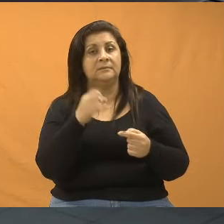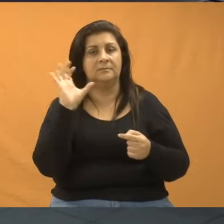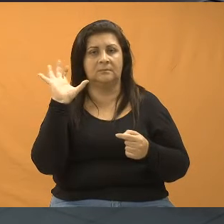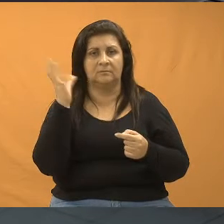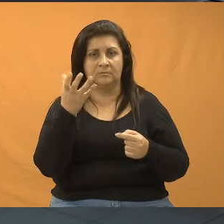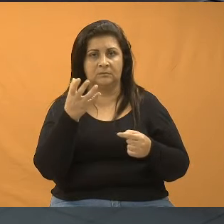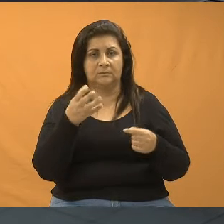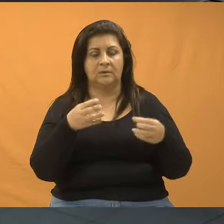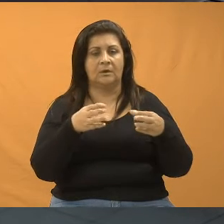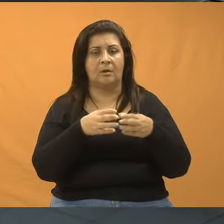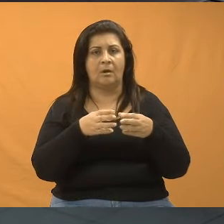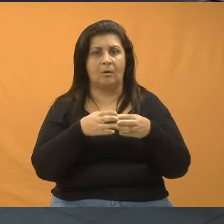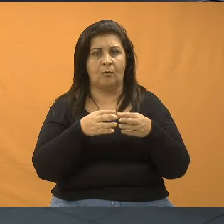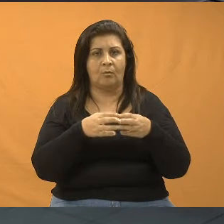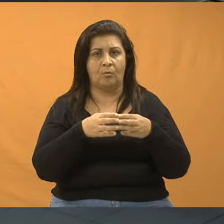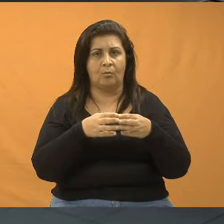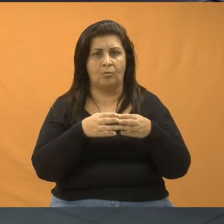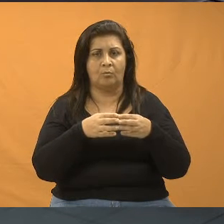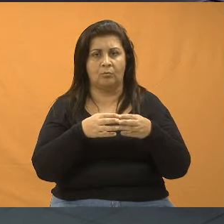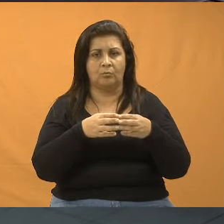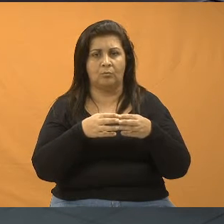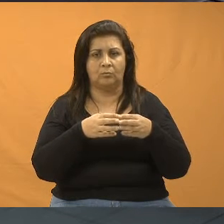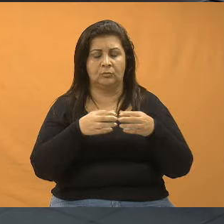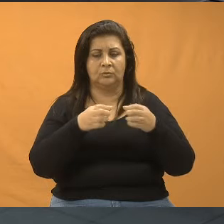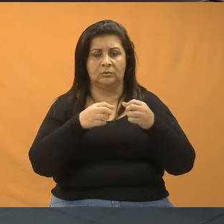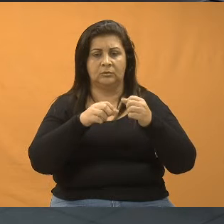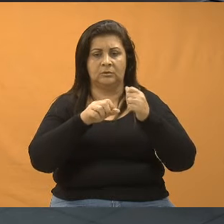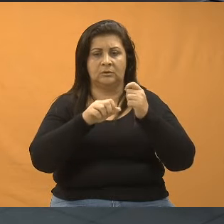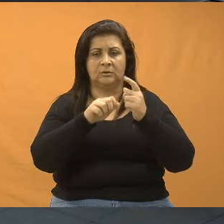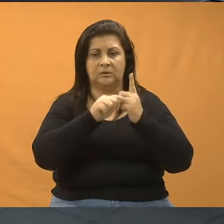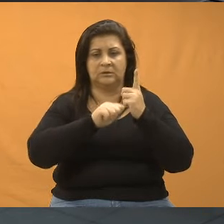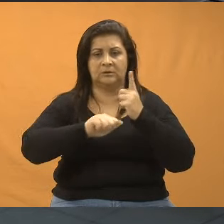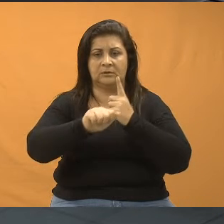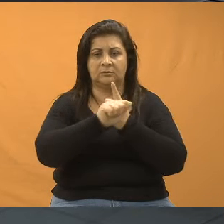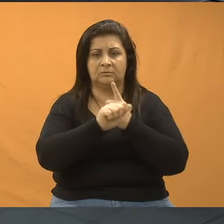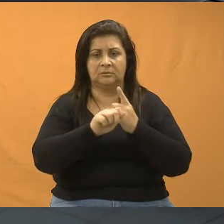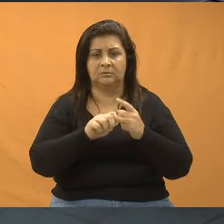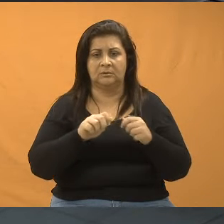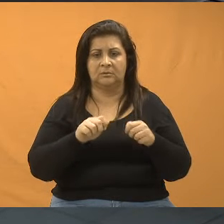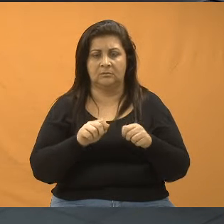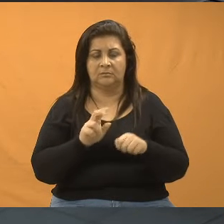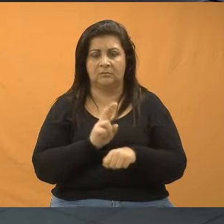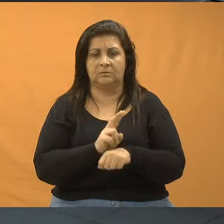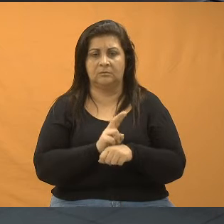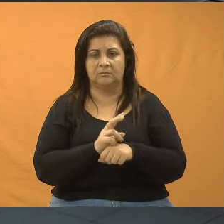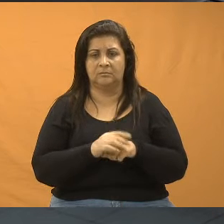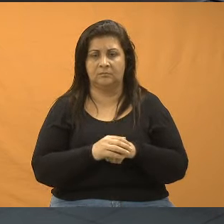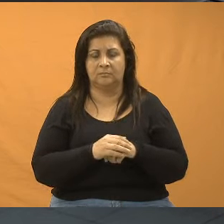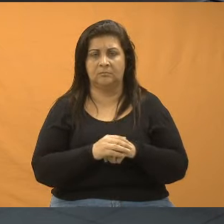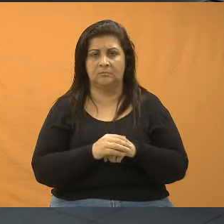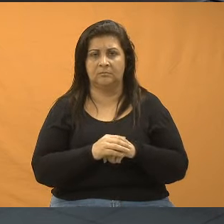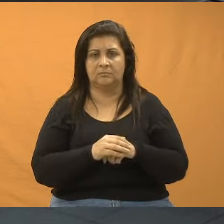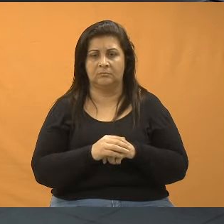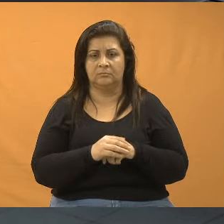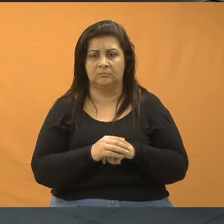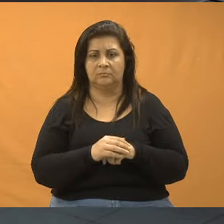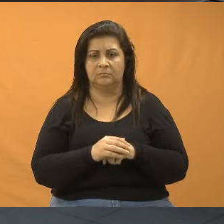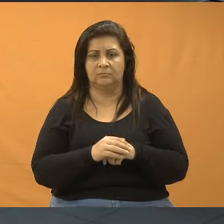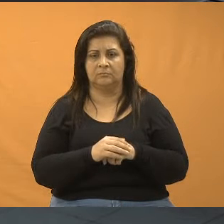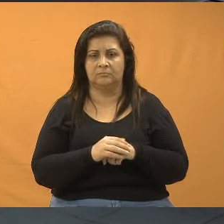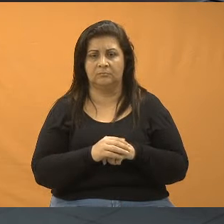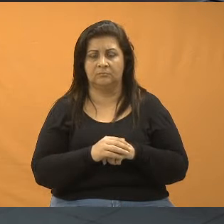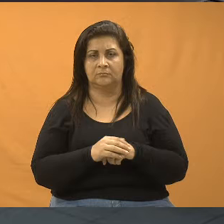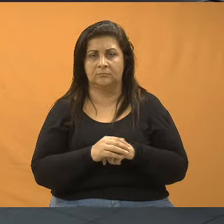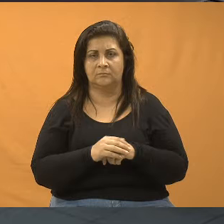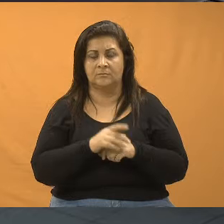uma organização social que está acostumada a fazer essa gestão. Resumindo, é isso. A